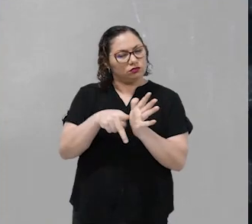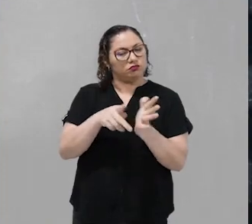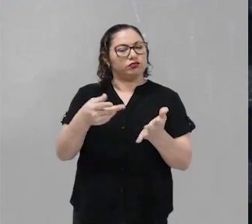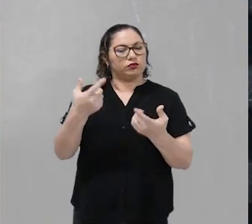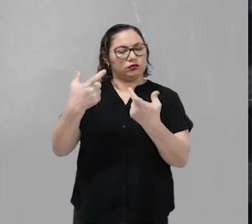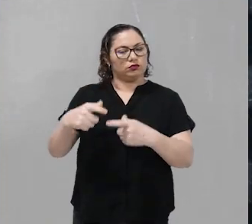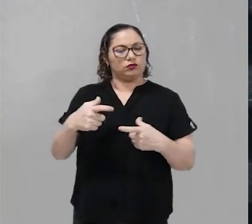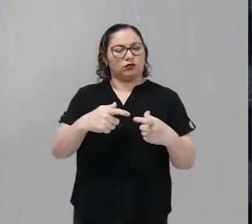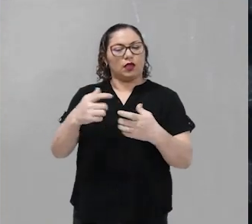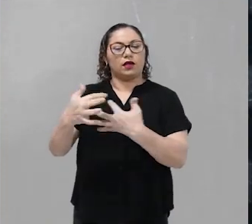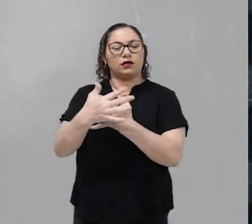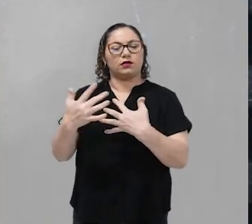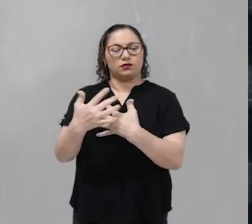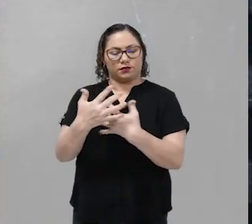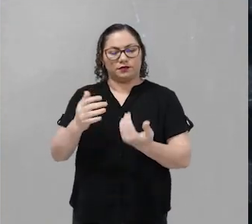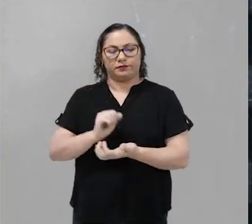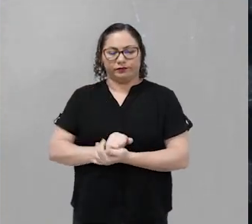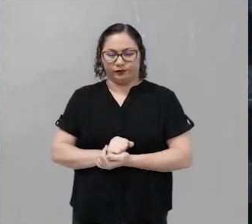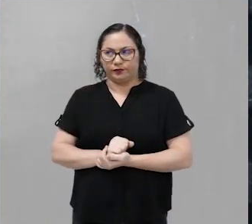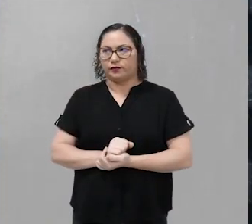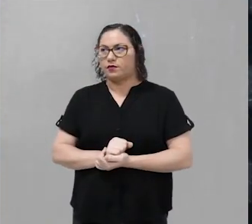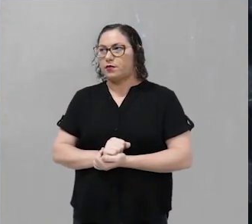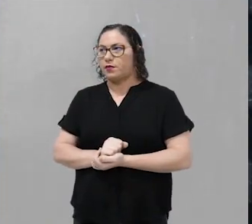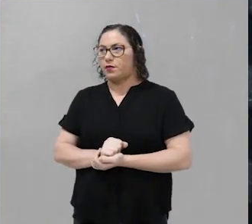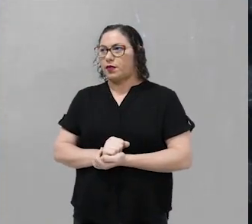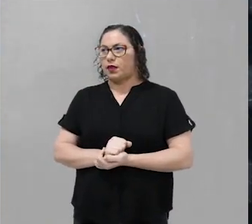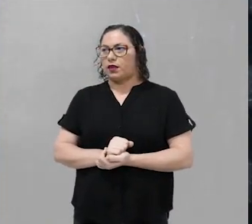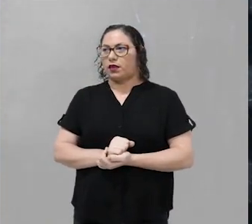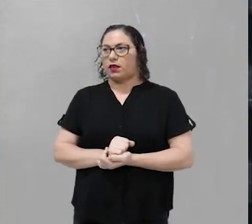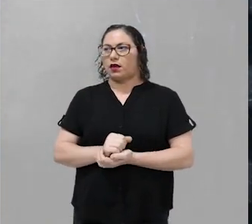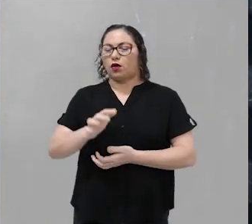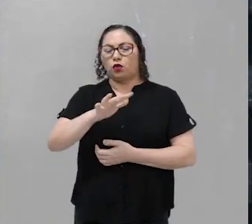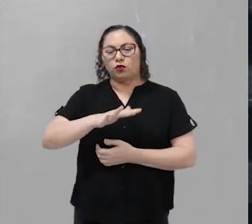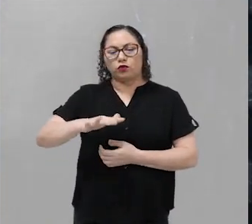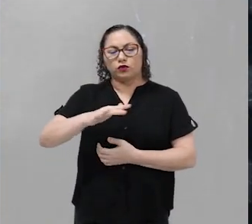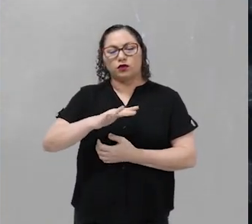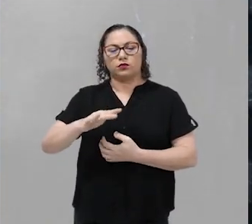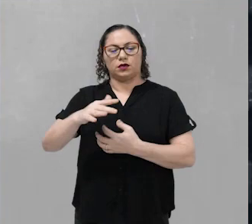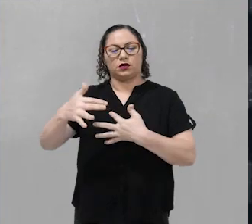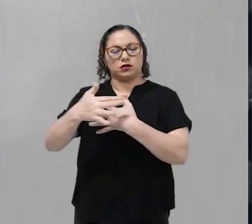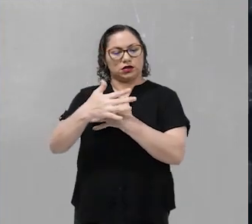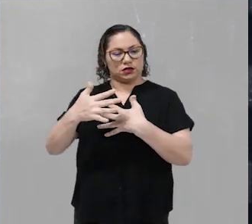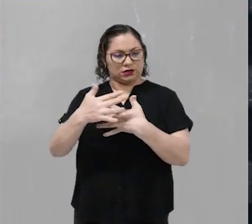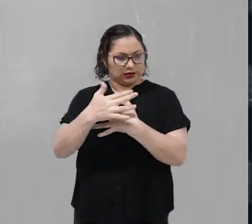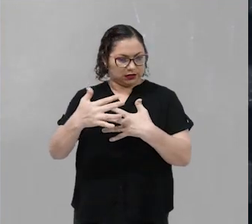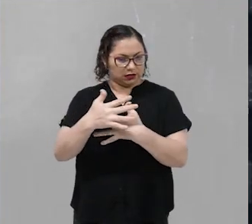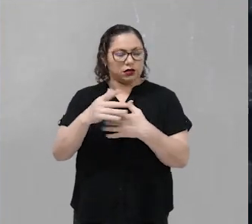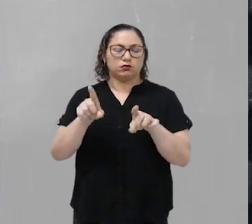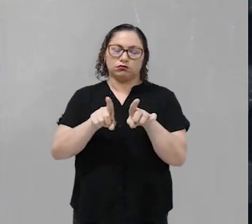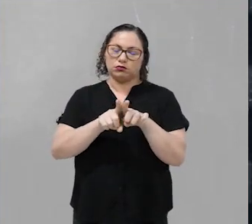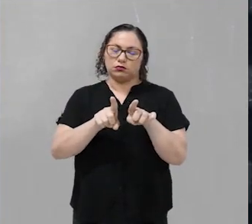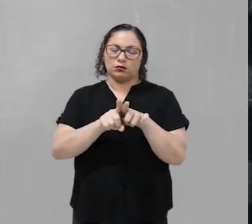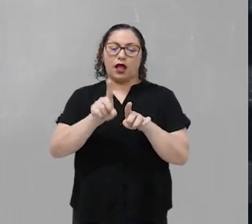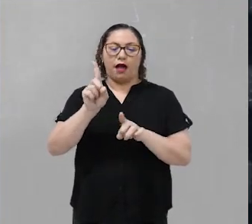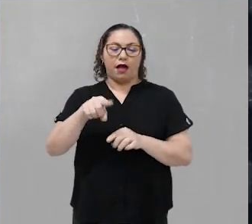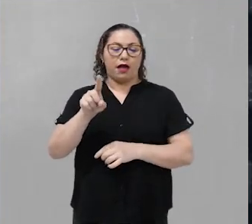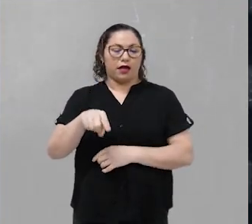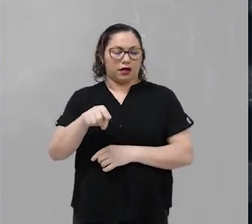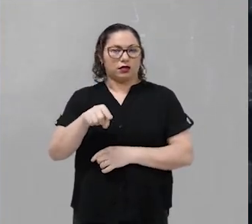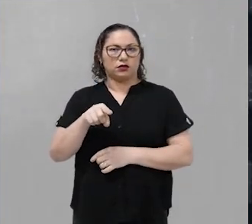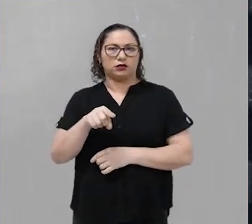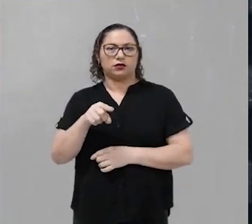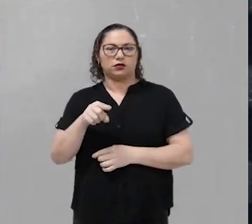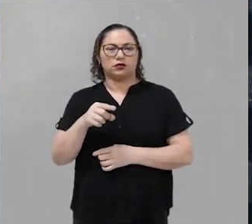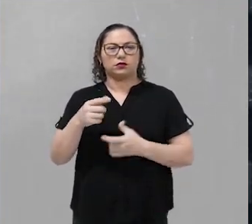espaço da cidade. Ok? Então olha só, o espaço da cidade, que a gente também pode chamar assim, é dessa forma